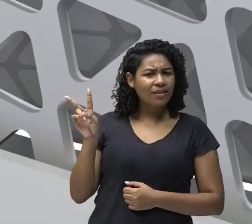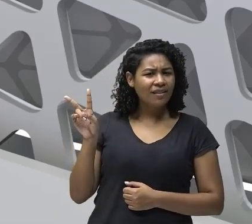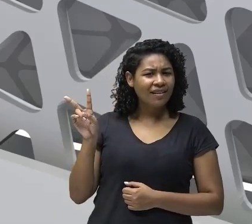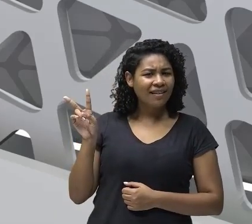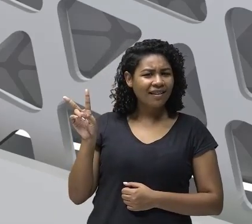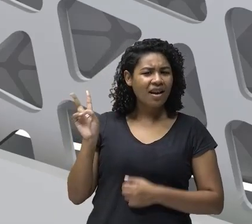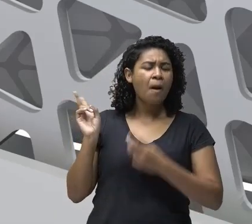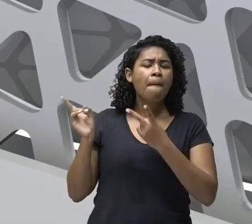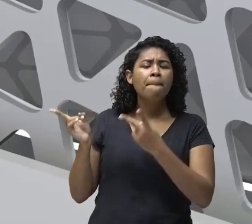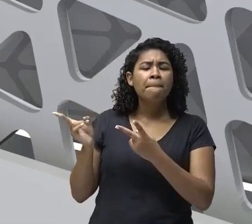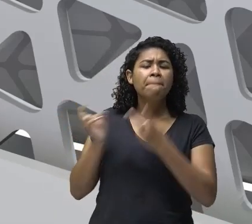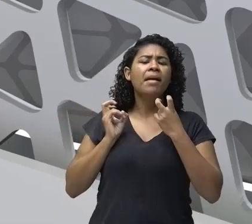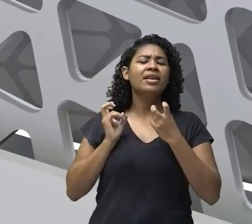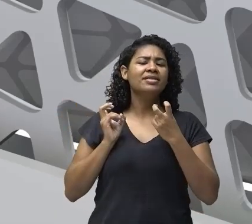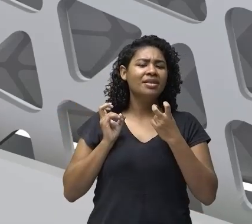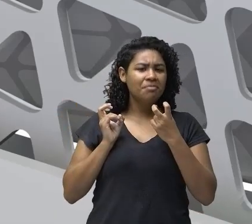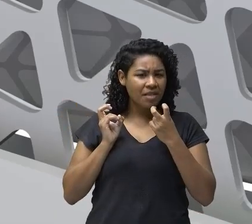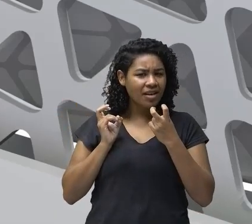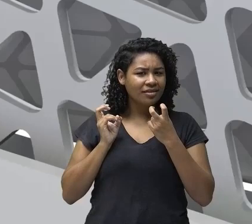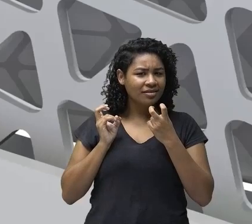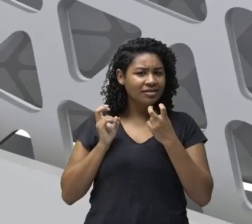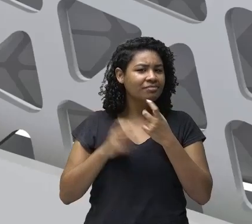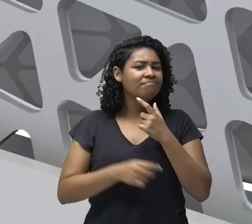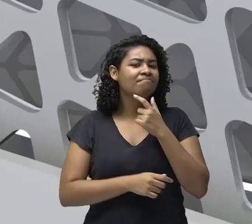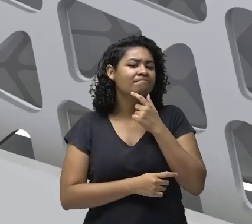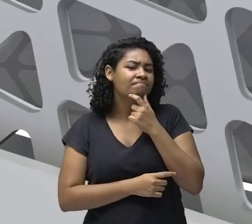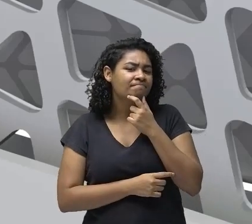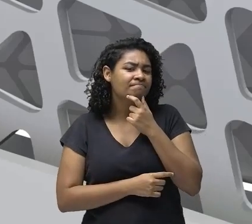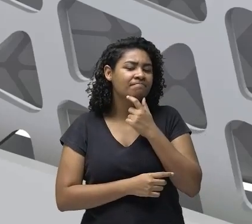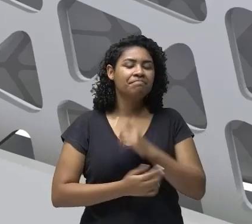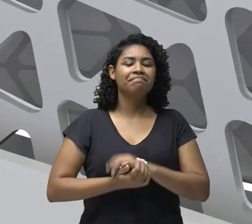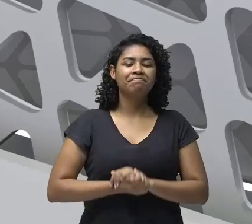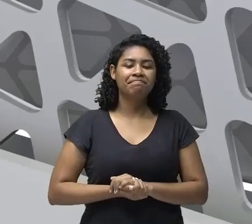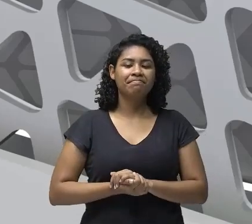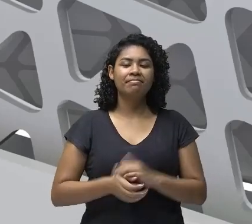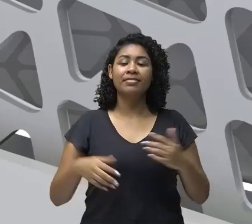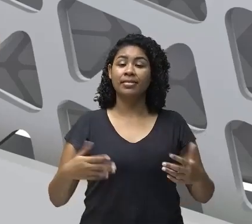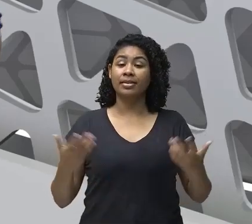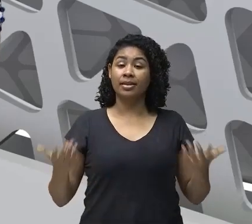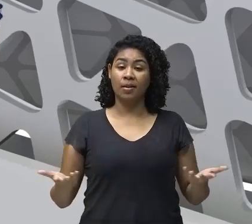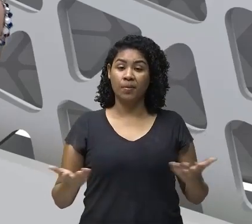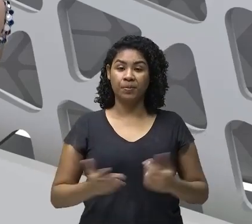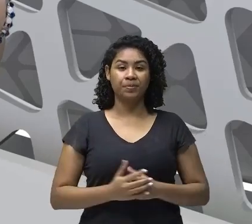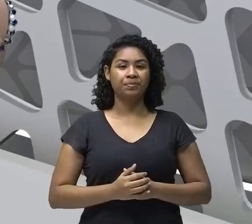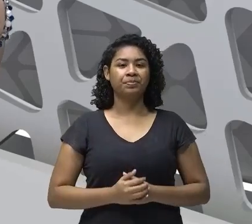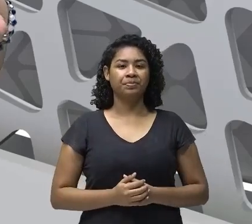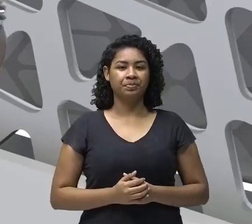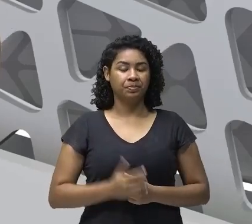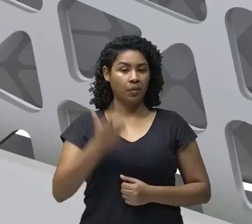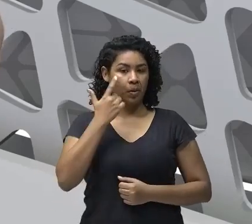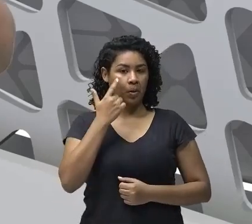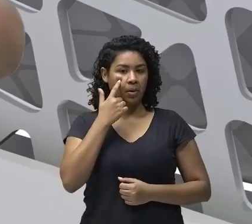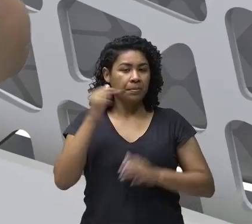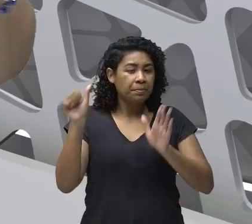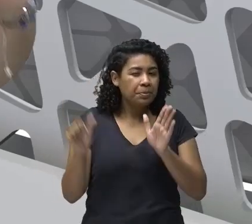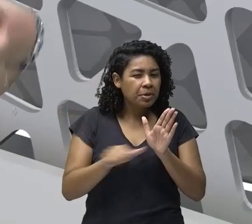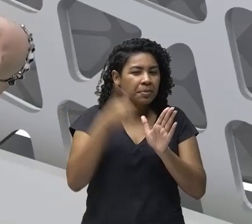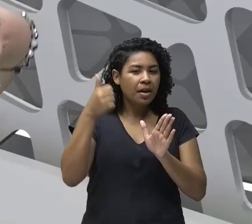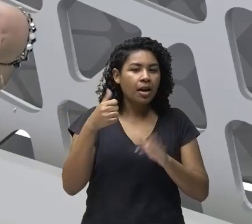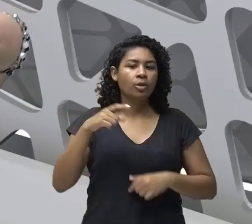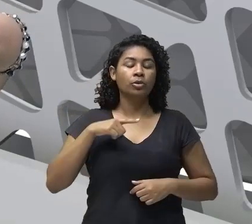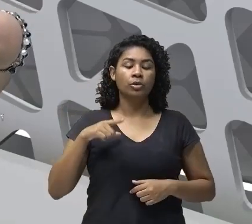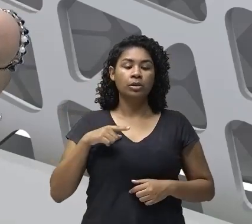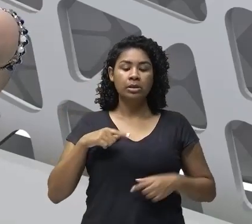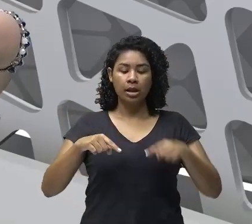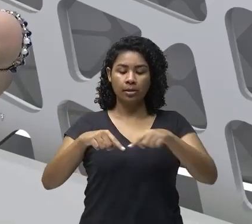conseguiram perceber esse experimento? Então, na primeira tela, né, você vai ter um